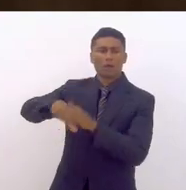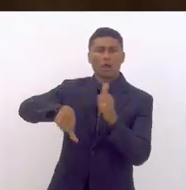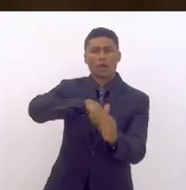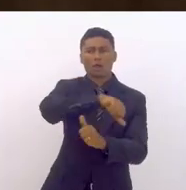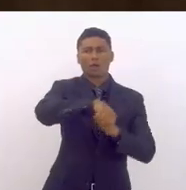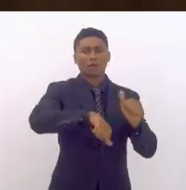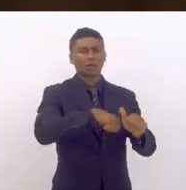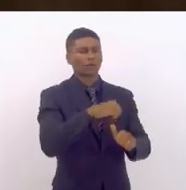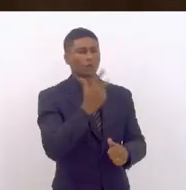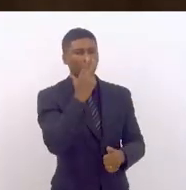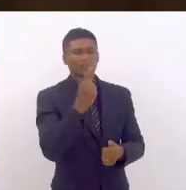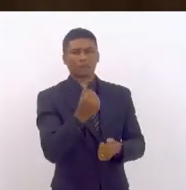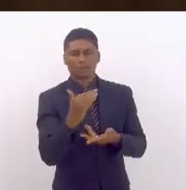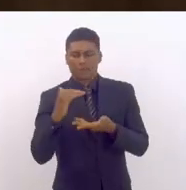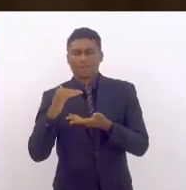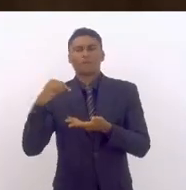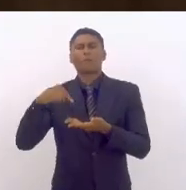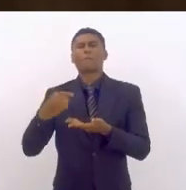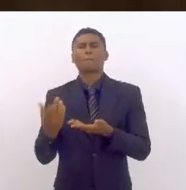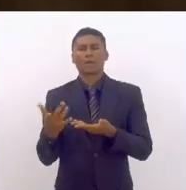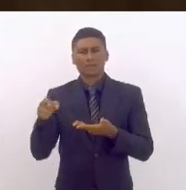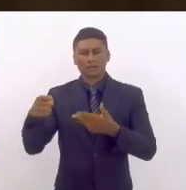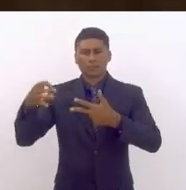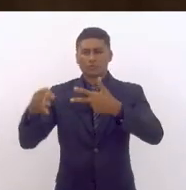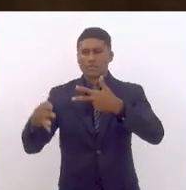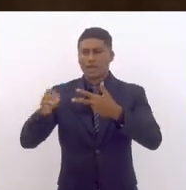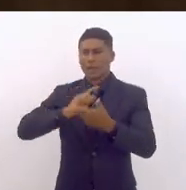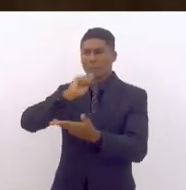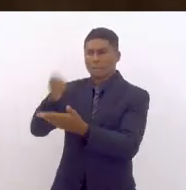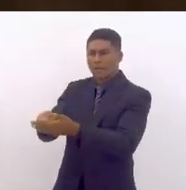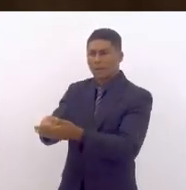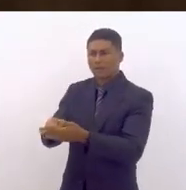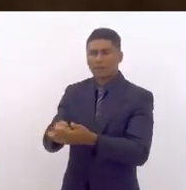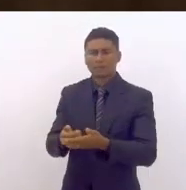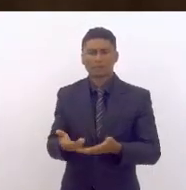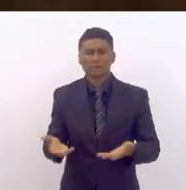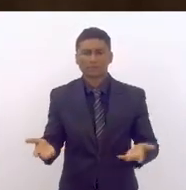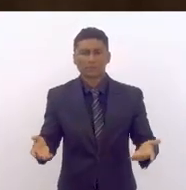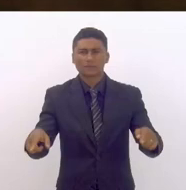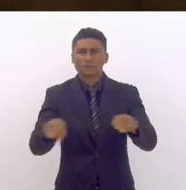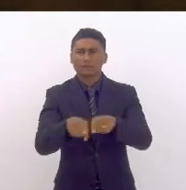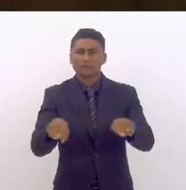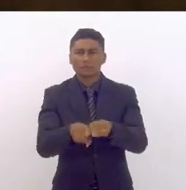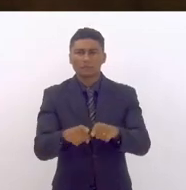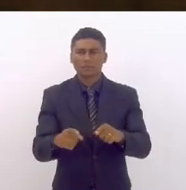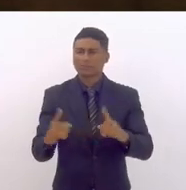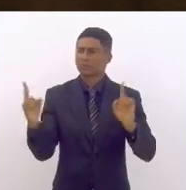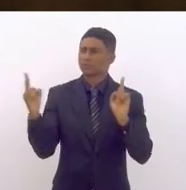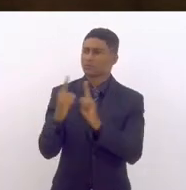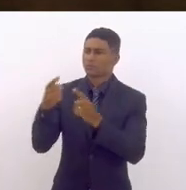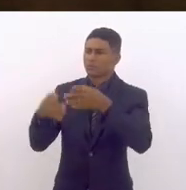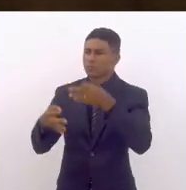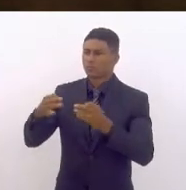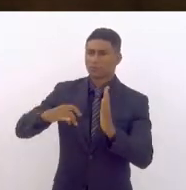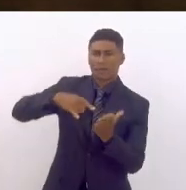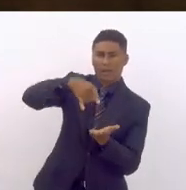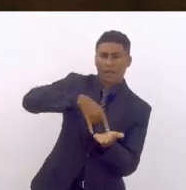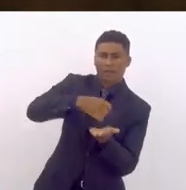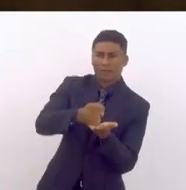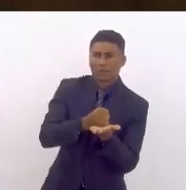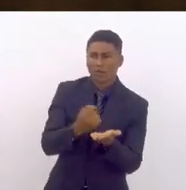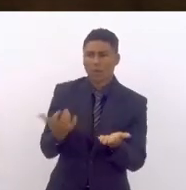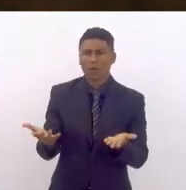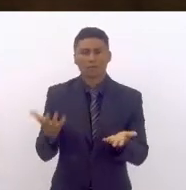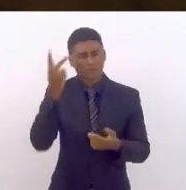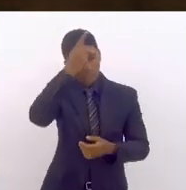verba aí para pagar o judiciário, para pagar para você entrar na justiça, os cartórios, isso e aquilo, que